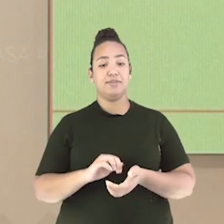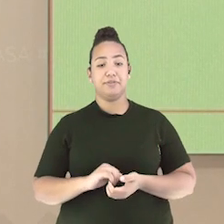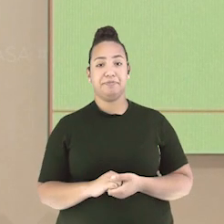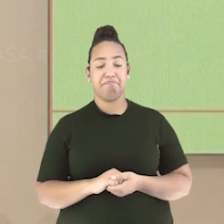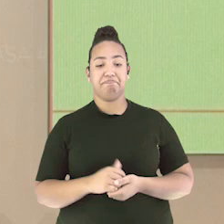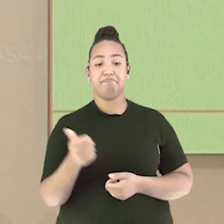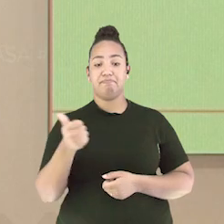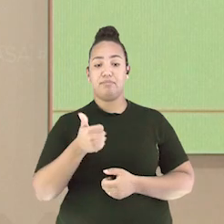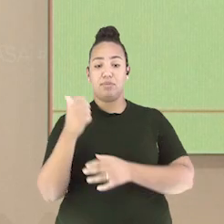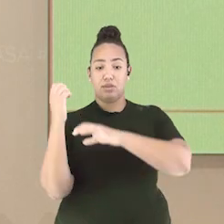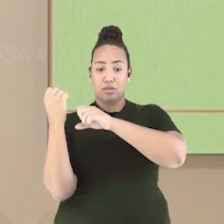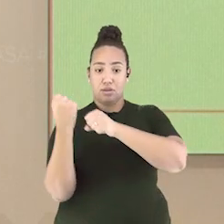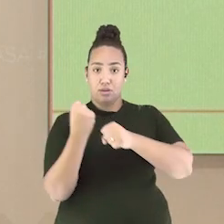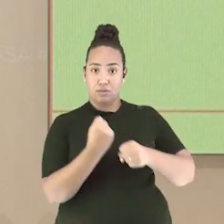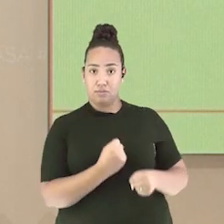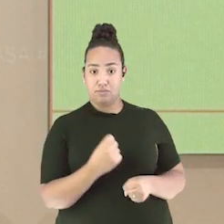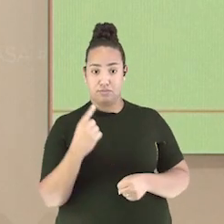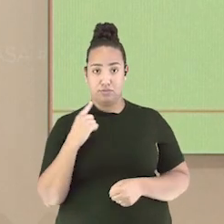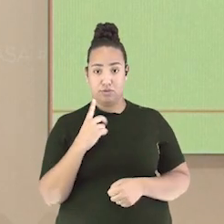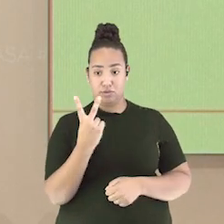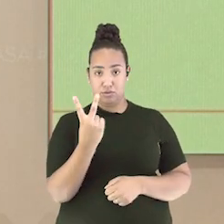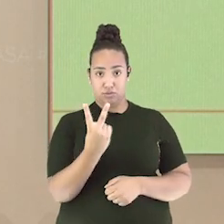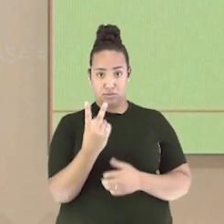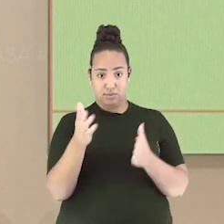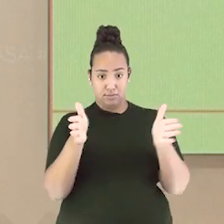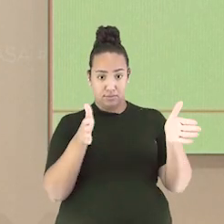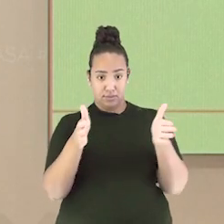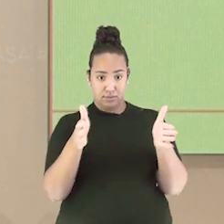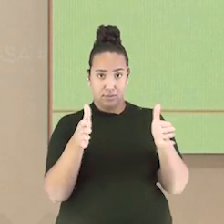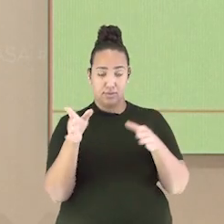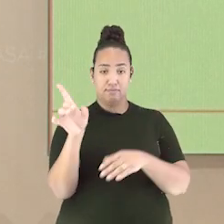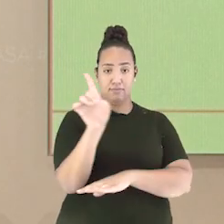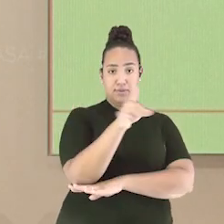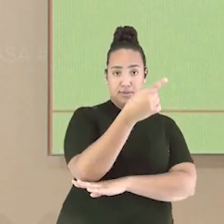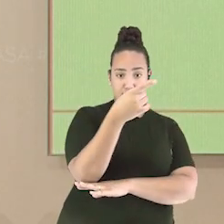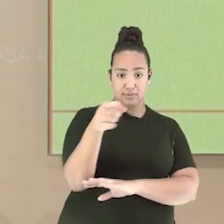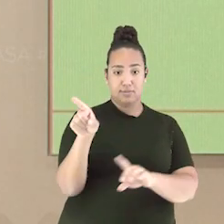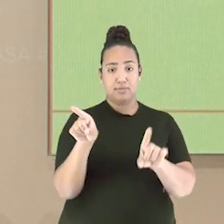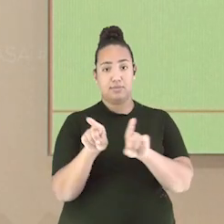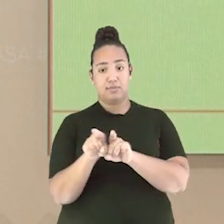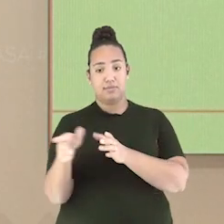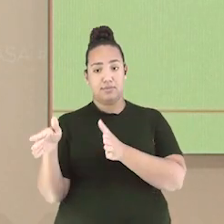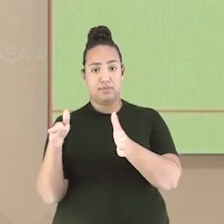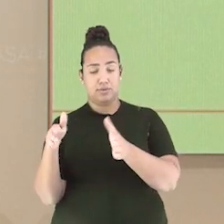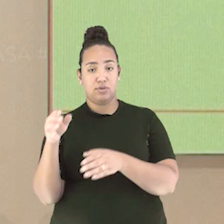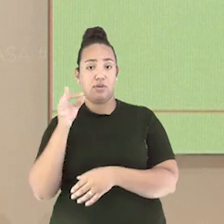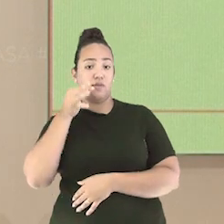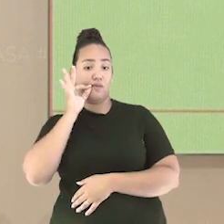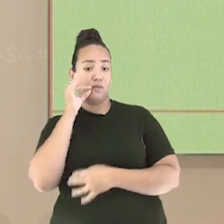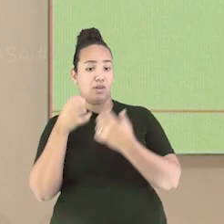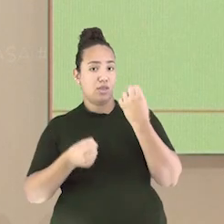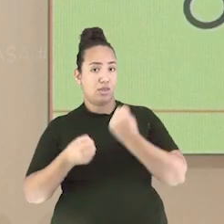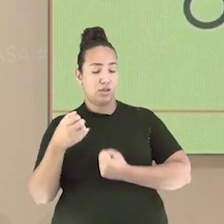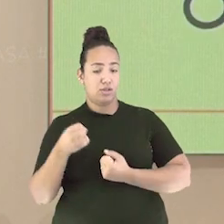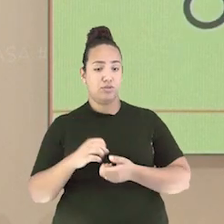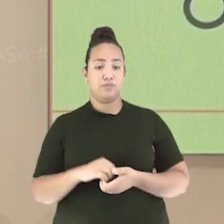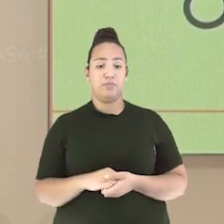Verdadeiro. A primeira república foi dividida em duas fases: a República das Espadas e a República Oligárquica.